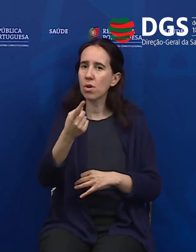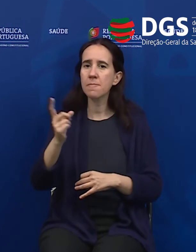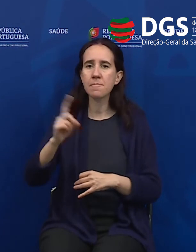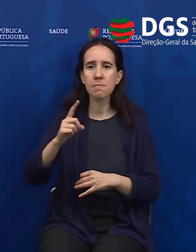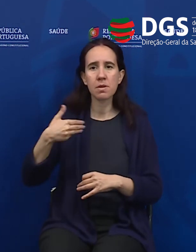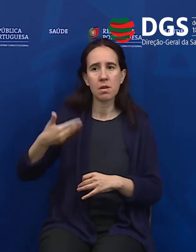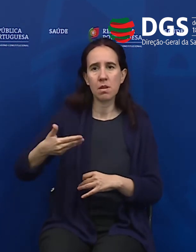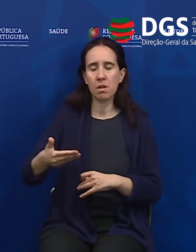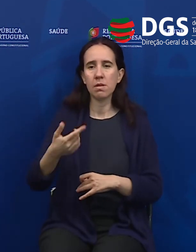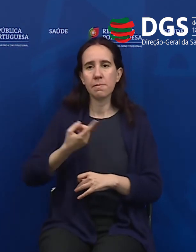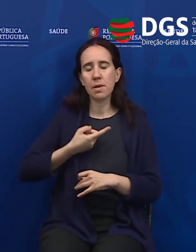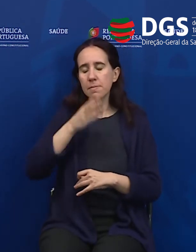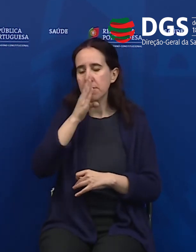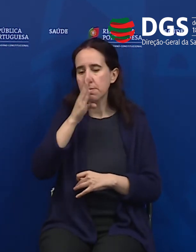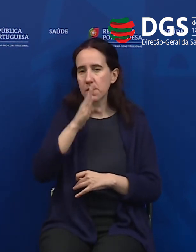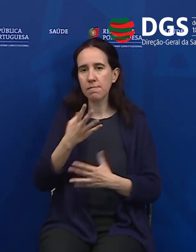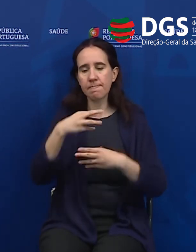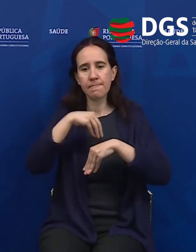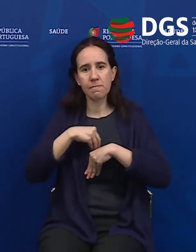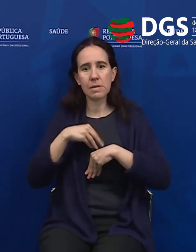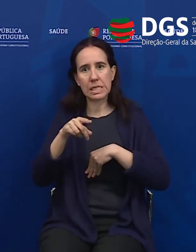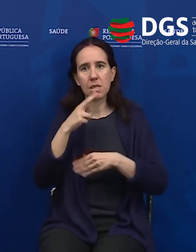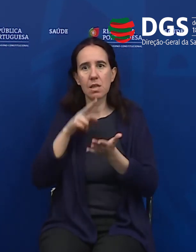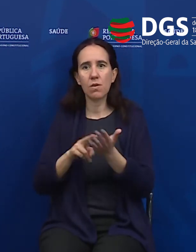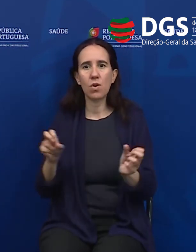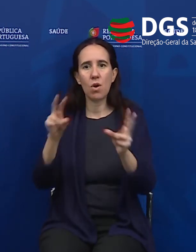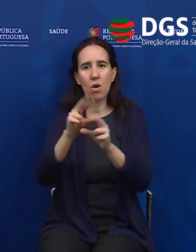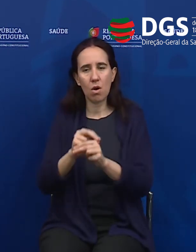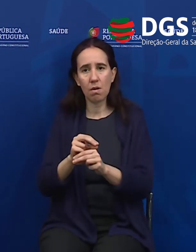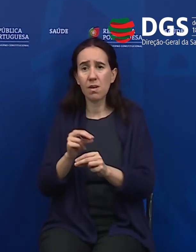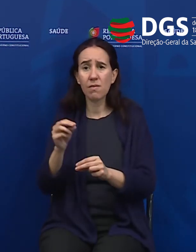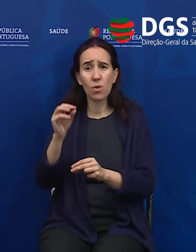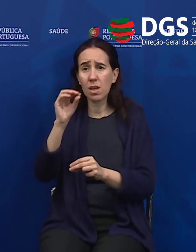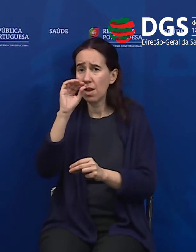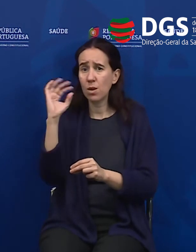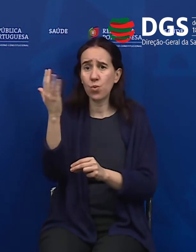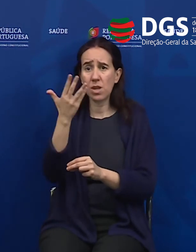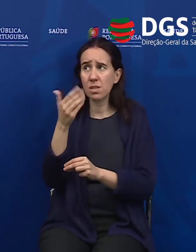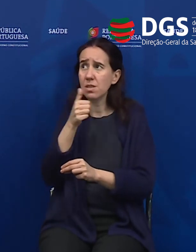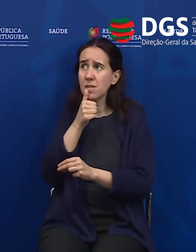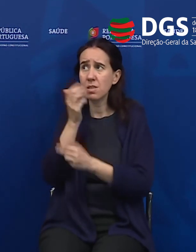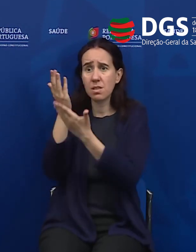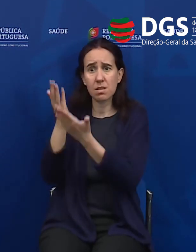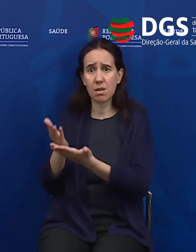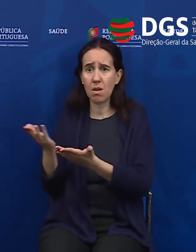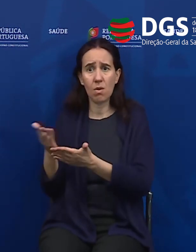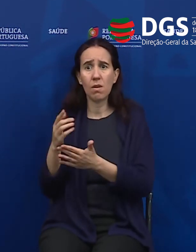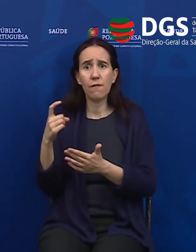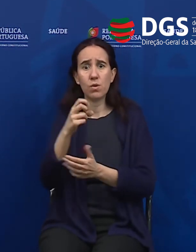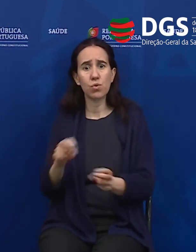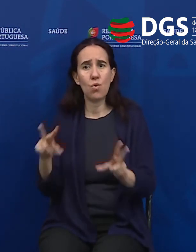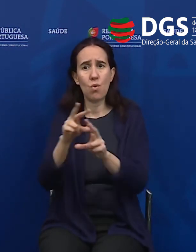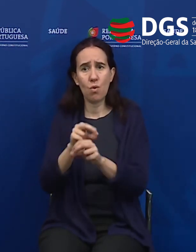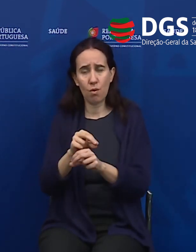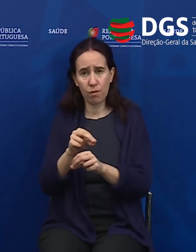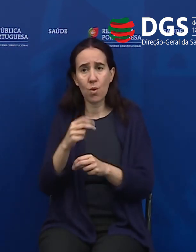vezes, temos que nos habituar a viver com esta nova realidade. Foi a natureza que decidiu lançar um novo vírus que